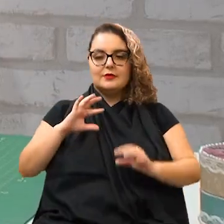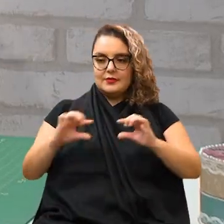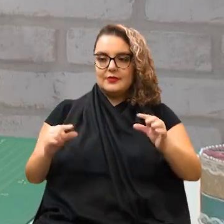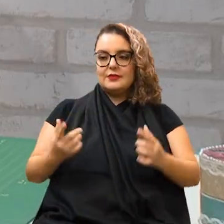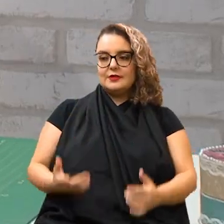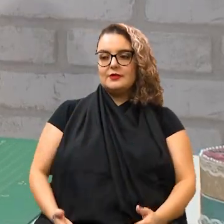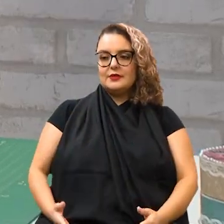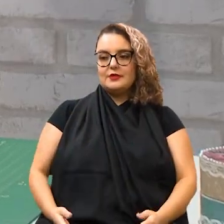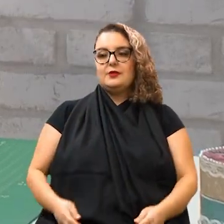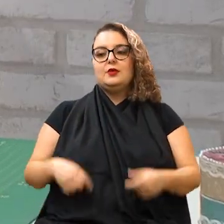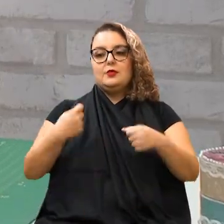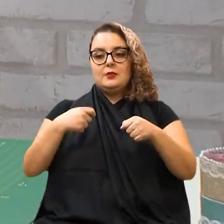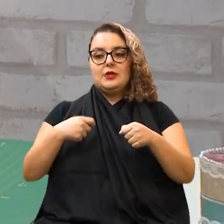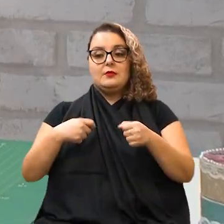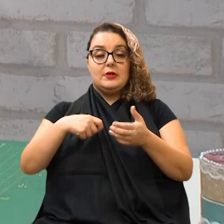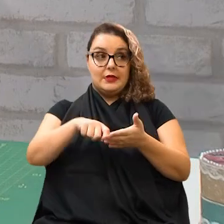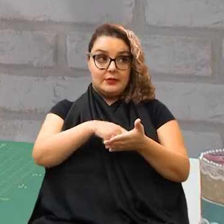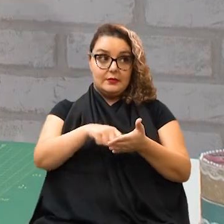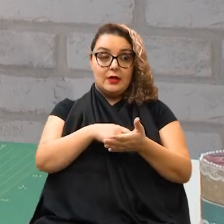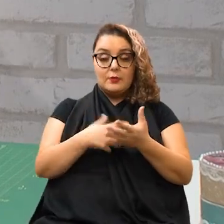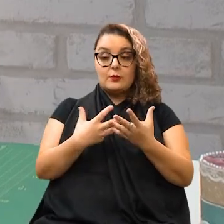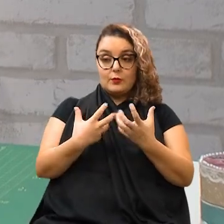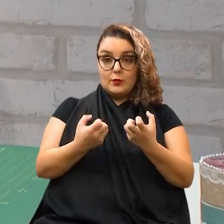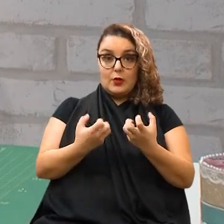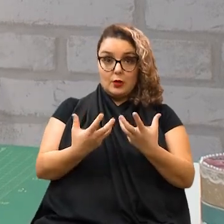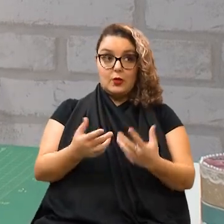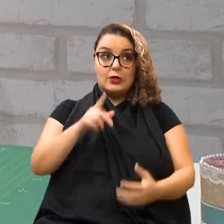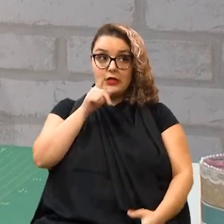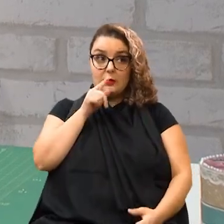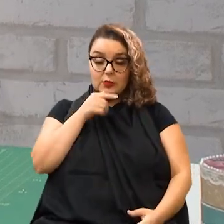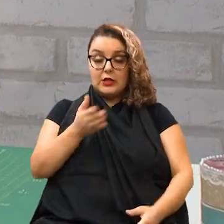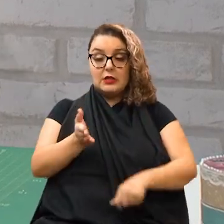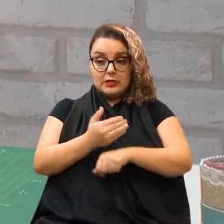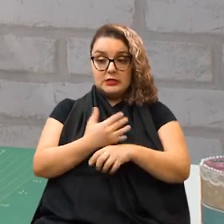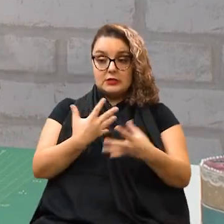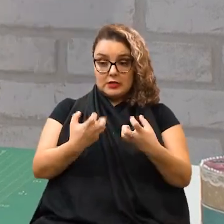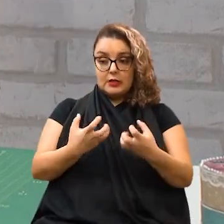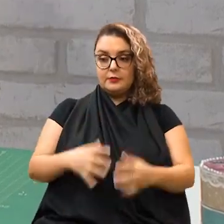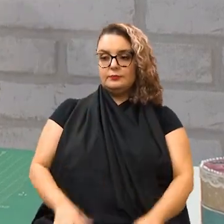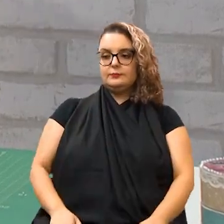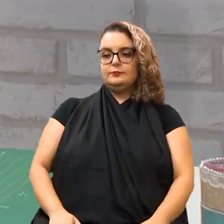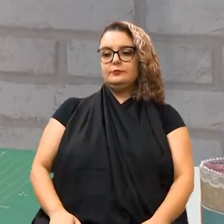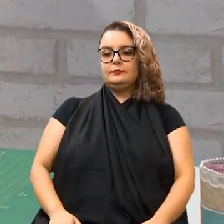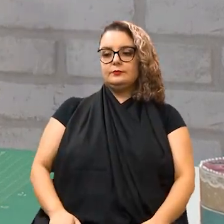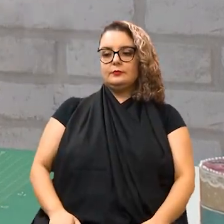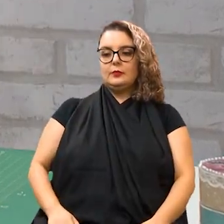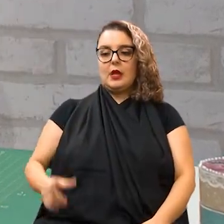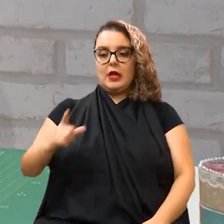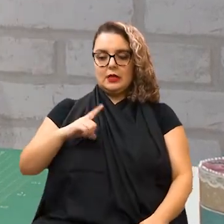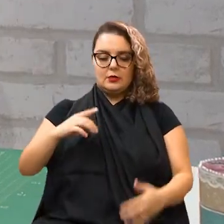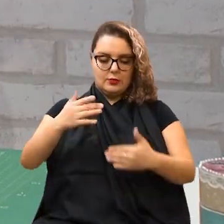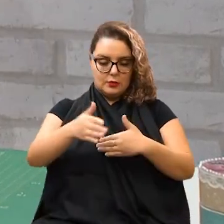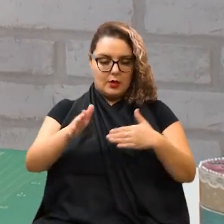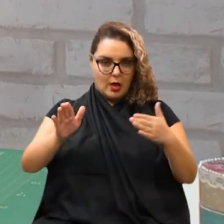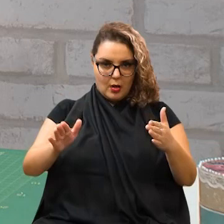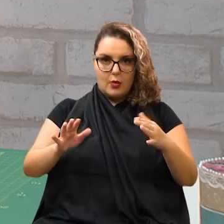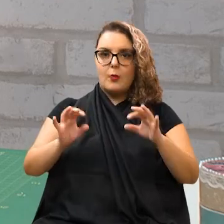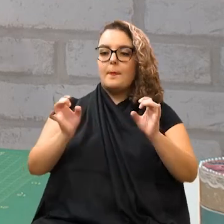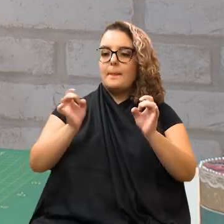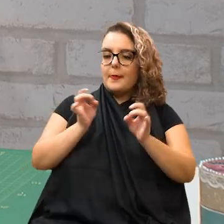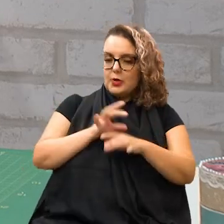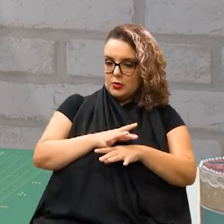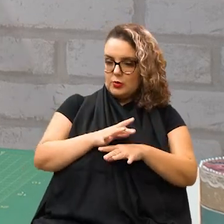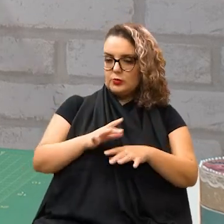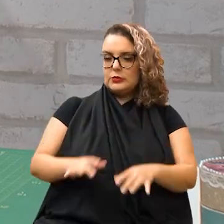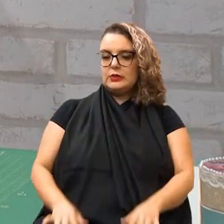tampar, por isso que eu vou tirando, senão eu teria que ter tirado isso enquanto a tinta estava molhada ainda, tá? Tá. Bom, aqui a gente já tem toda a parte de